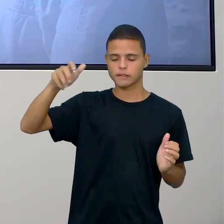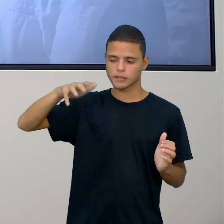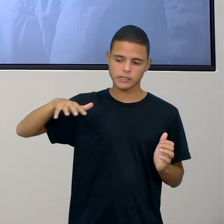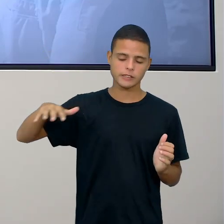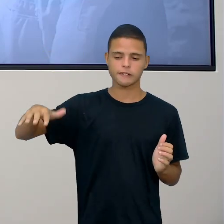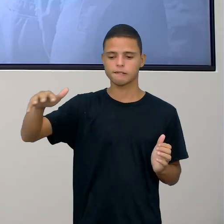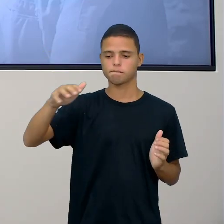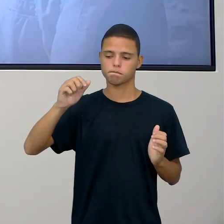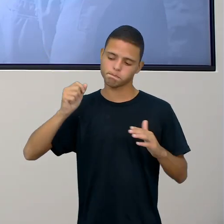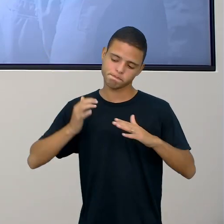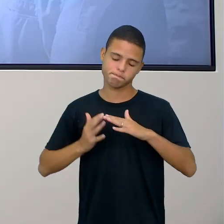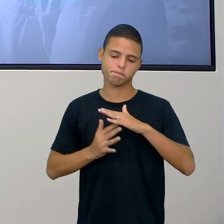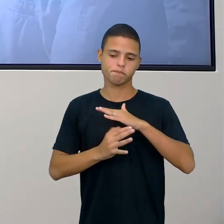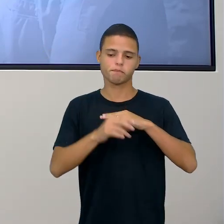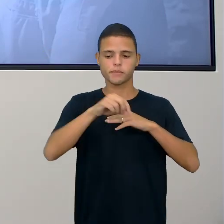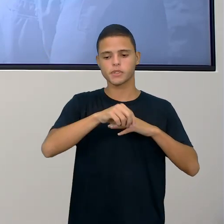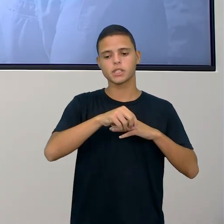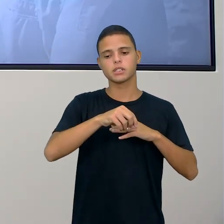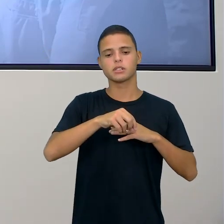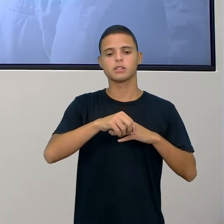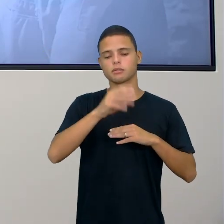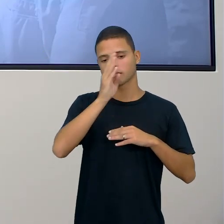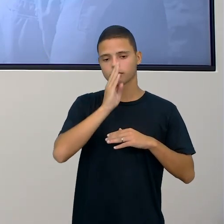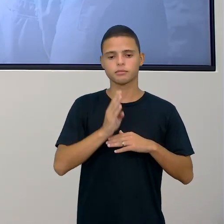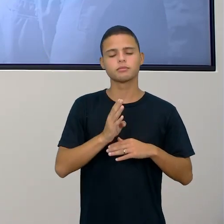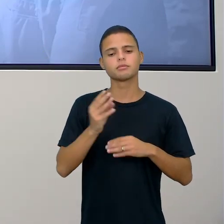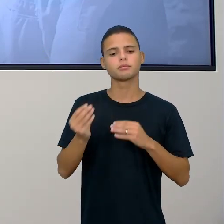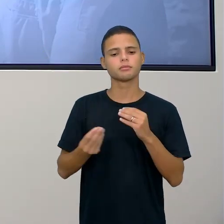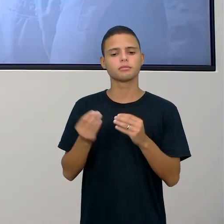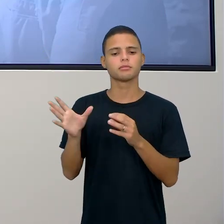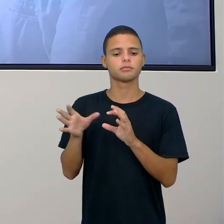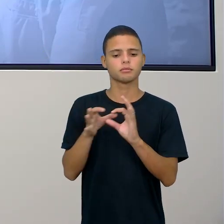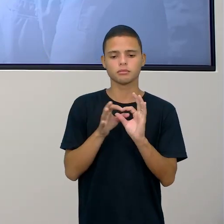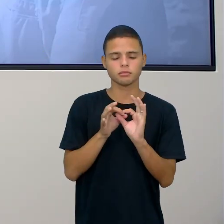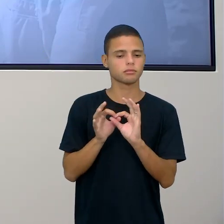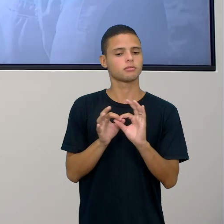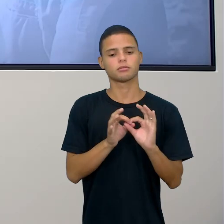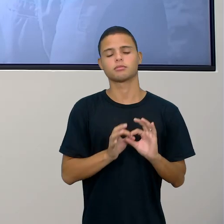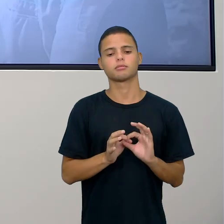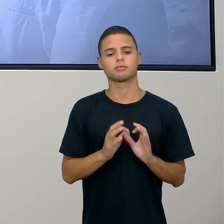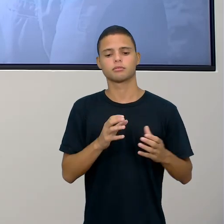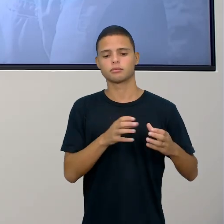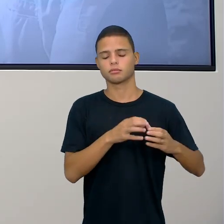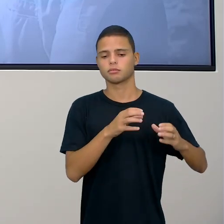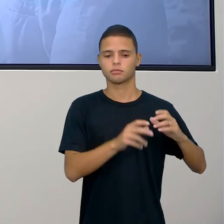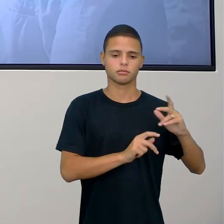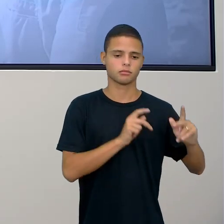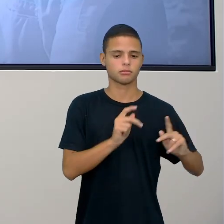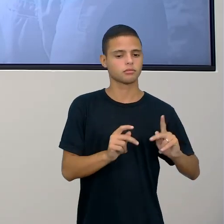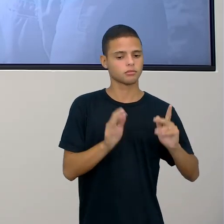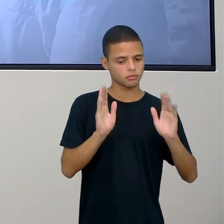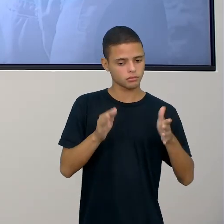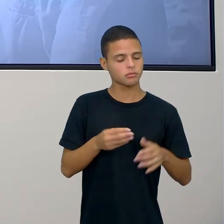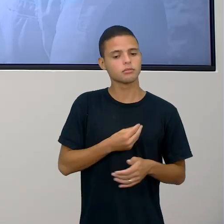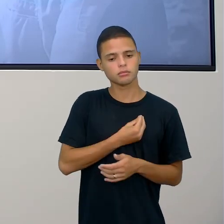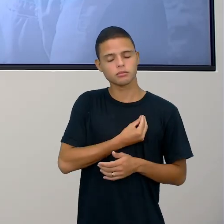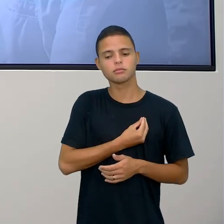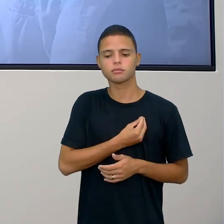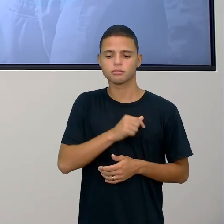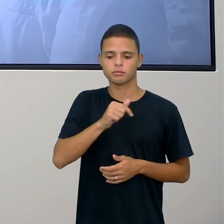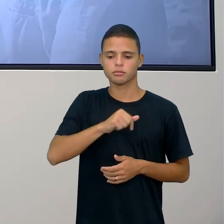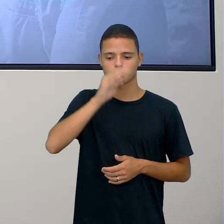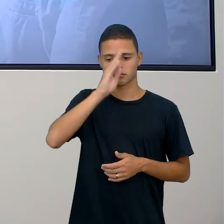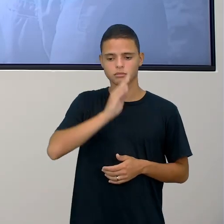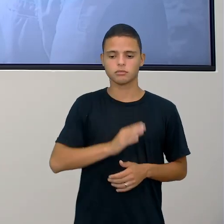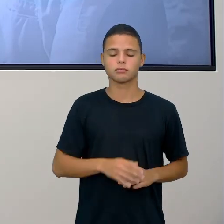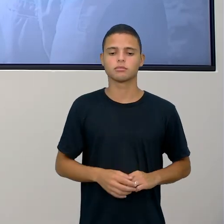continente africano, né? E como que eles se uniram com as populações que já estavam habitando esse